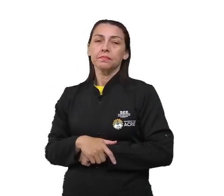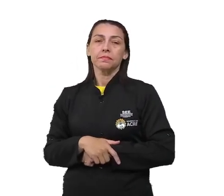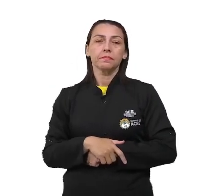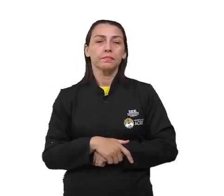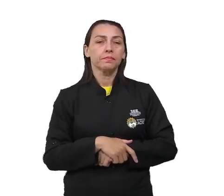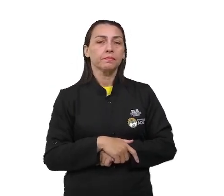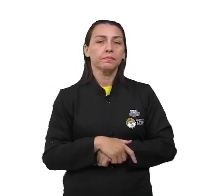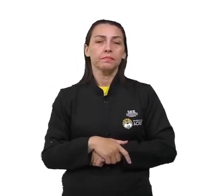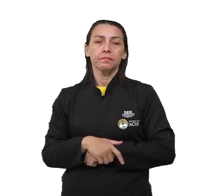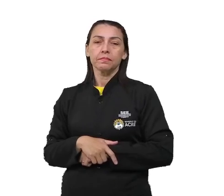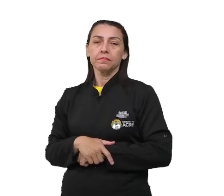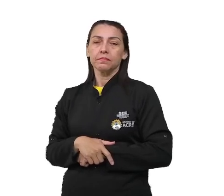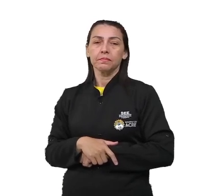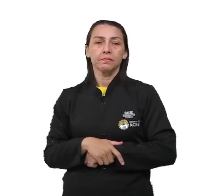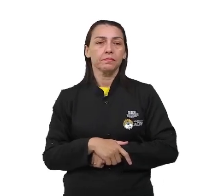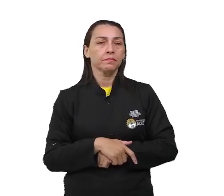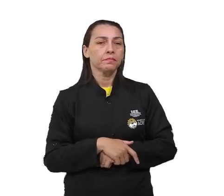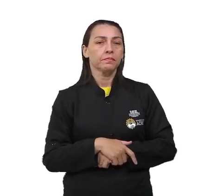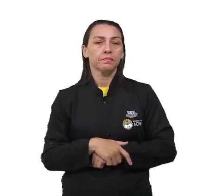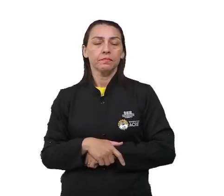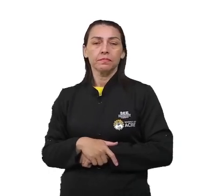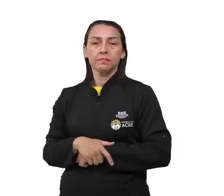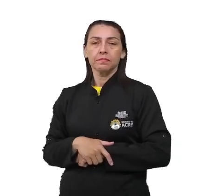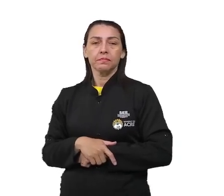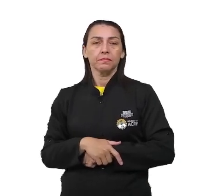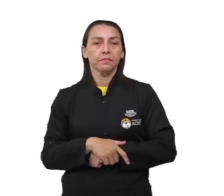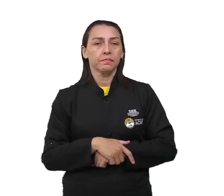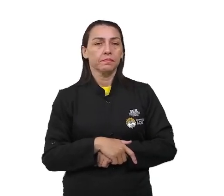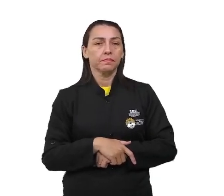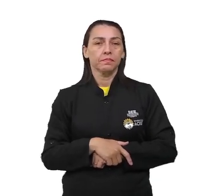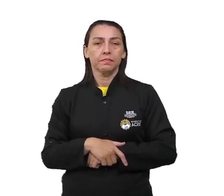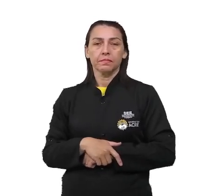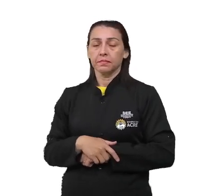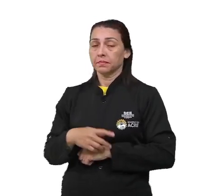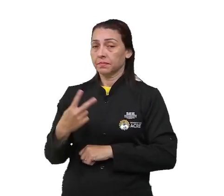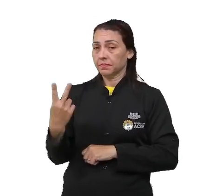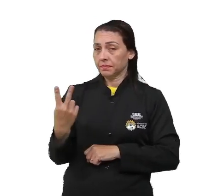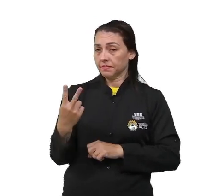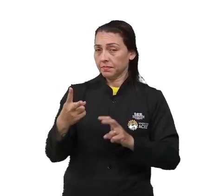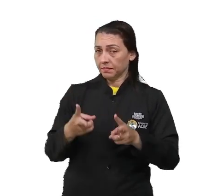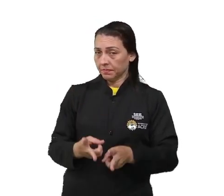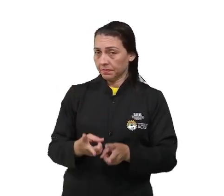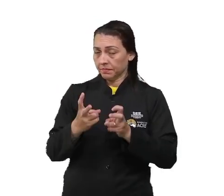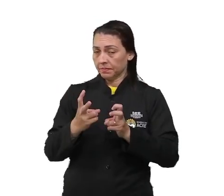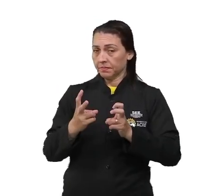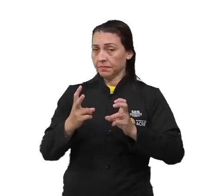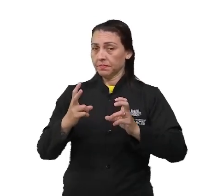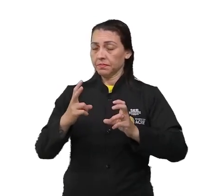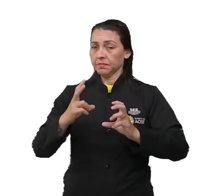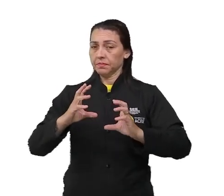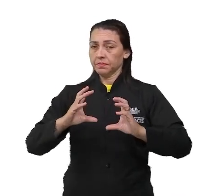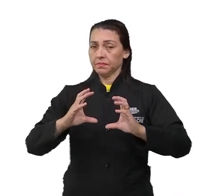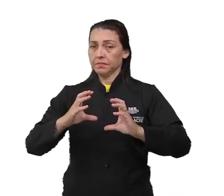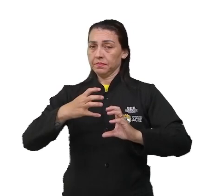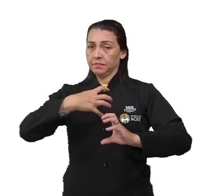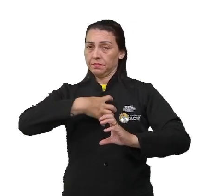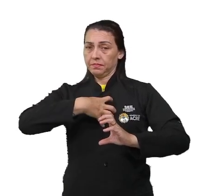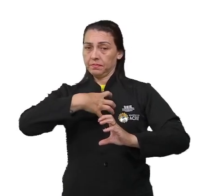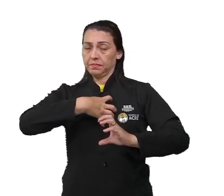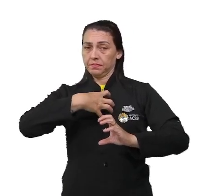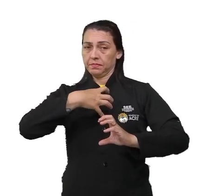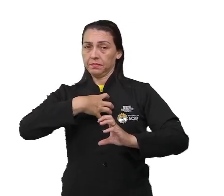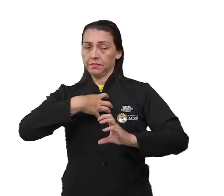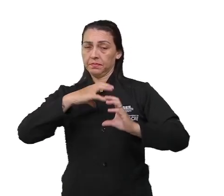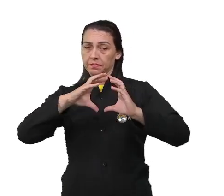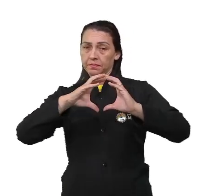ao American Football, ao futebol americano. Perceberam o formato dela, gente? Que eu falei até para vocês